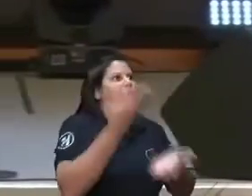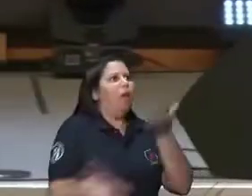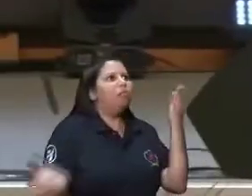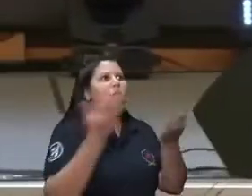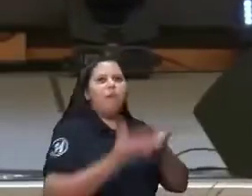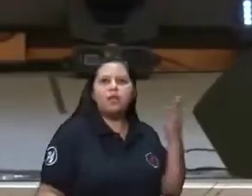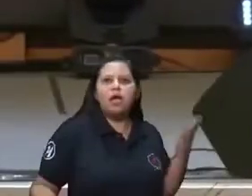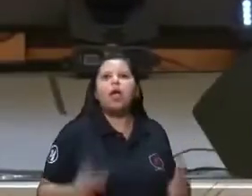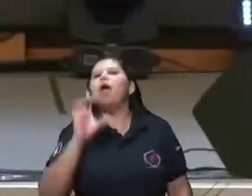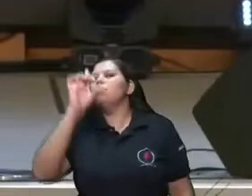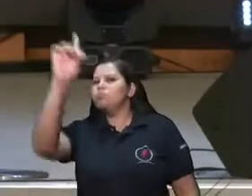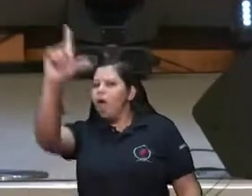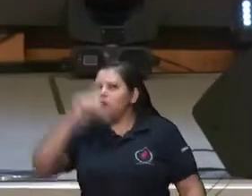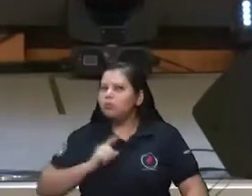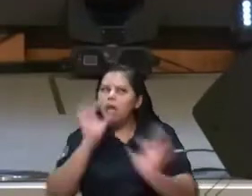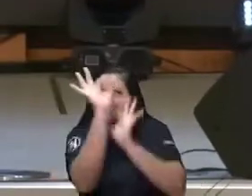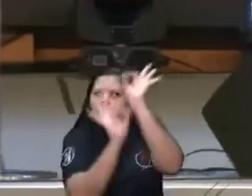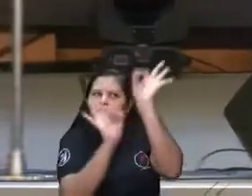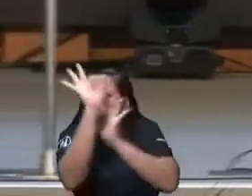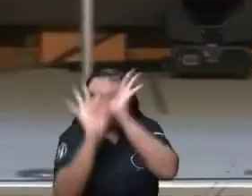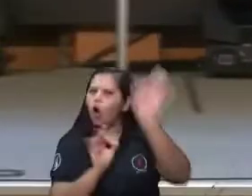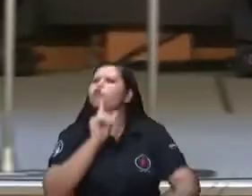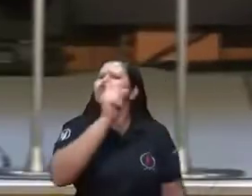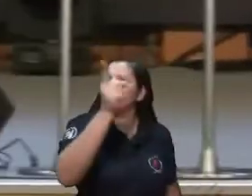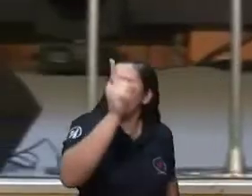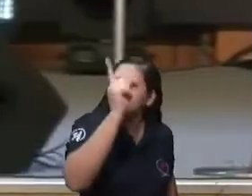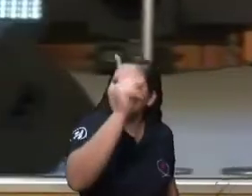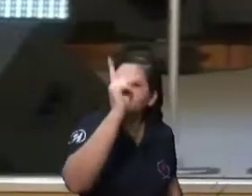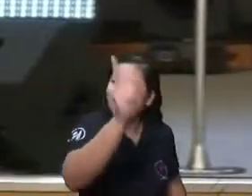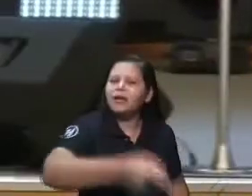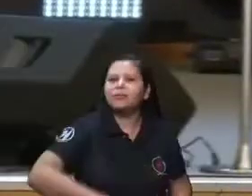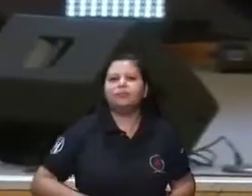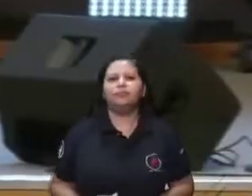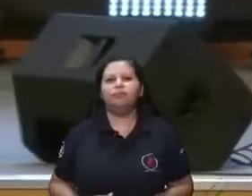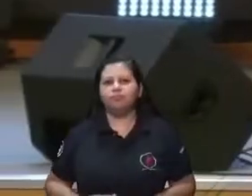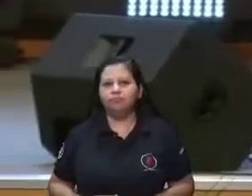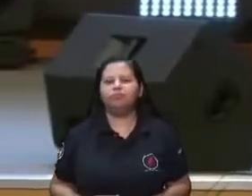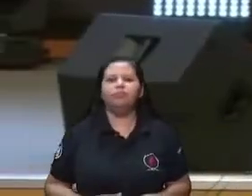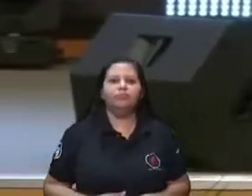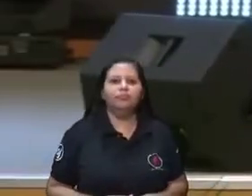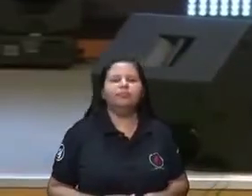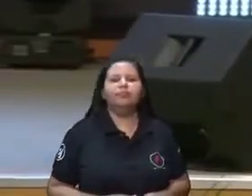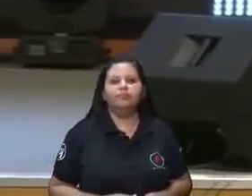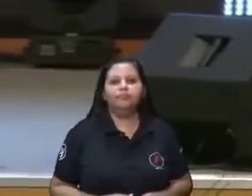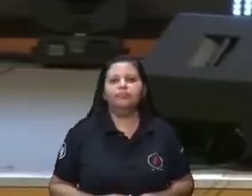Deus tem um negócio com você.